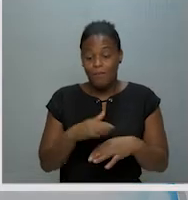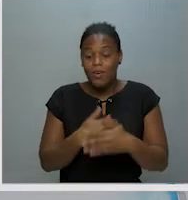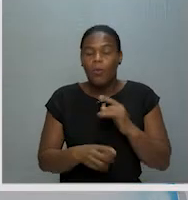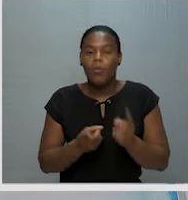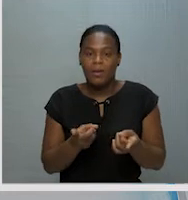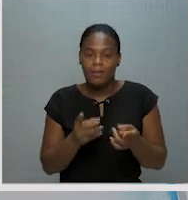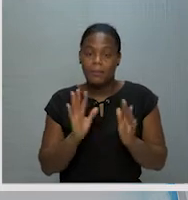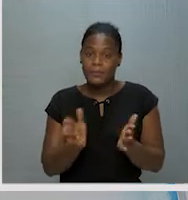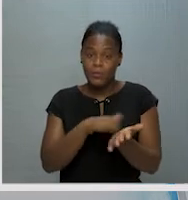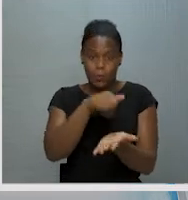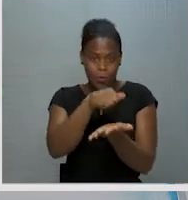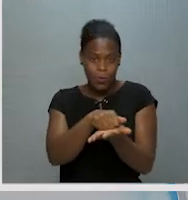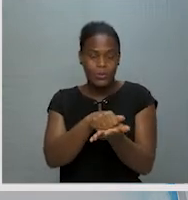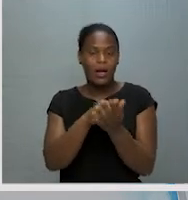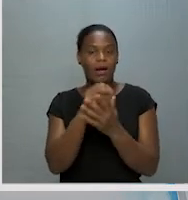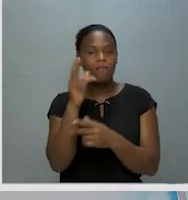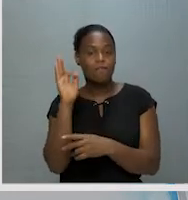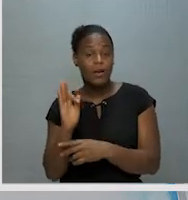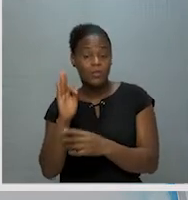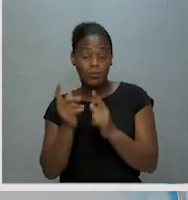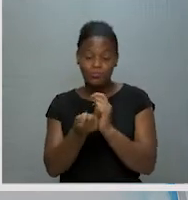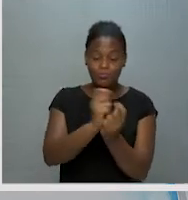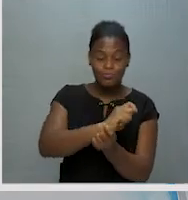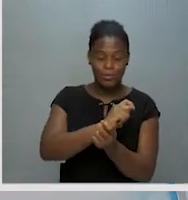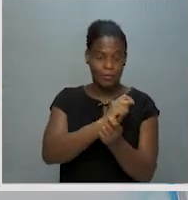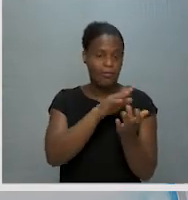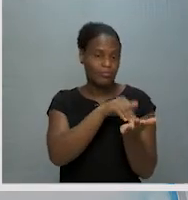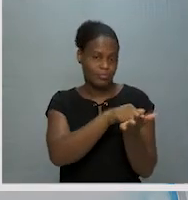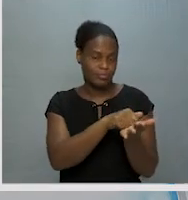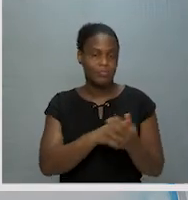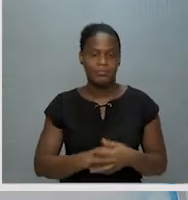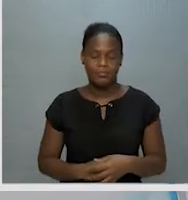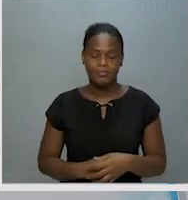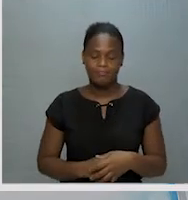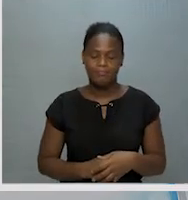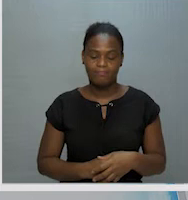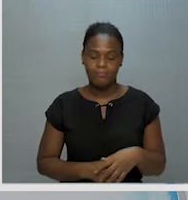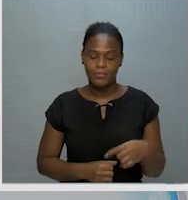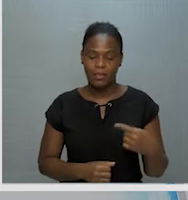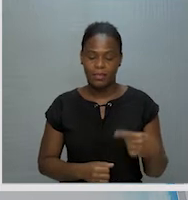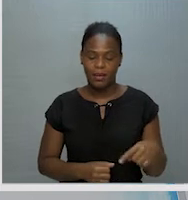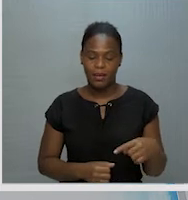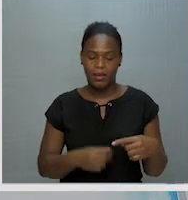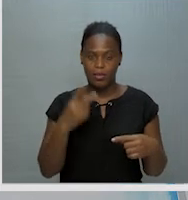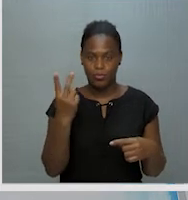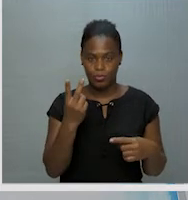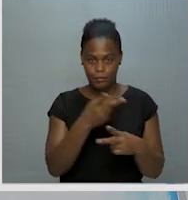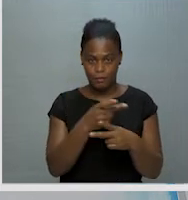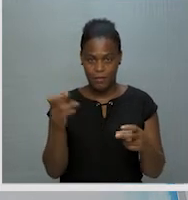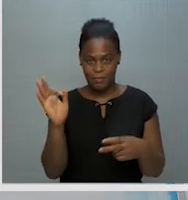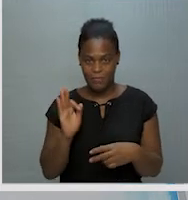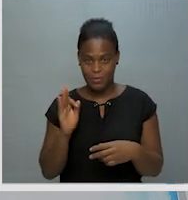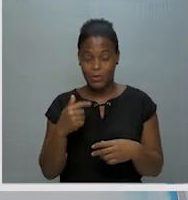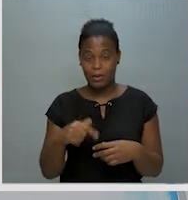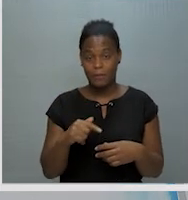vamos ter que corrigir aquelas que são falsas. E as falsas são essas duas